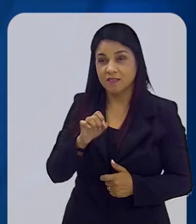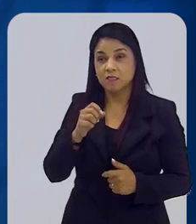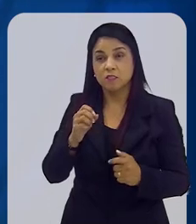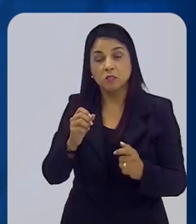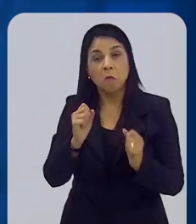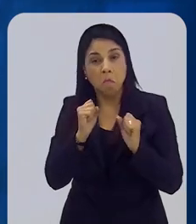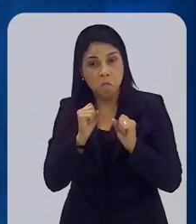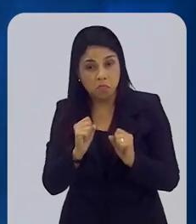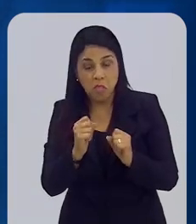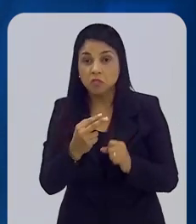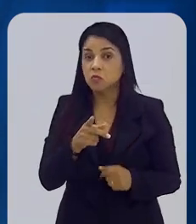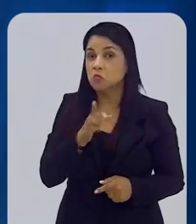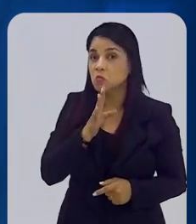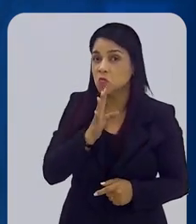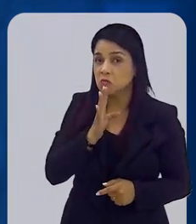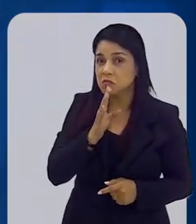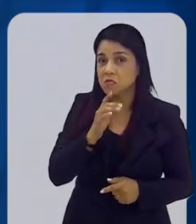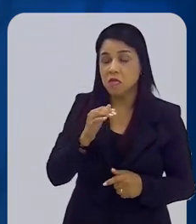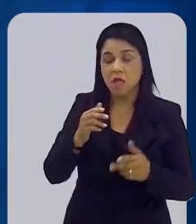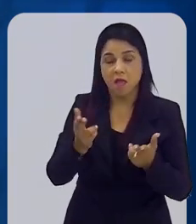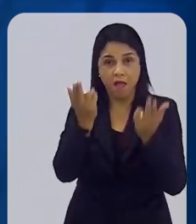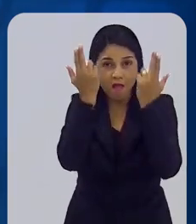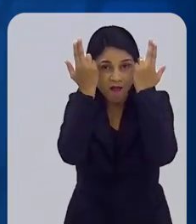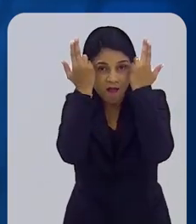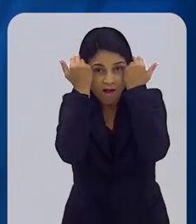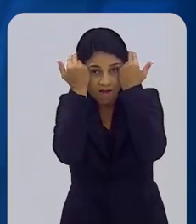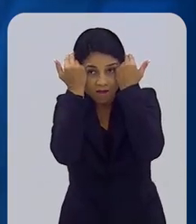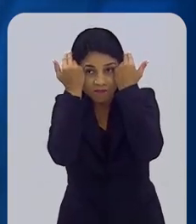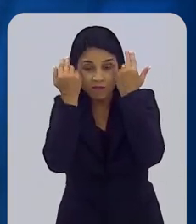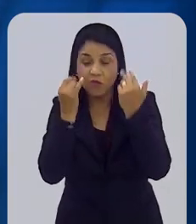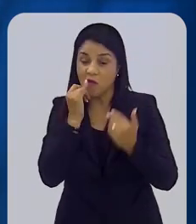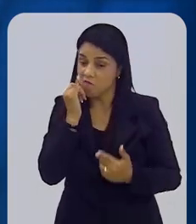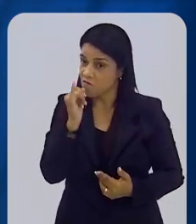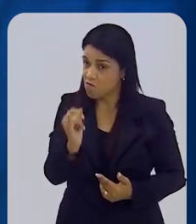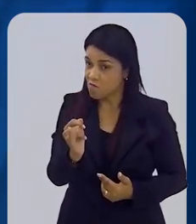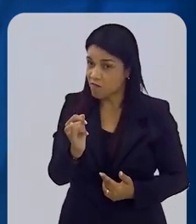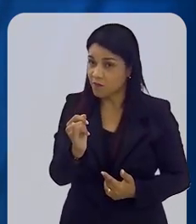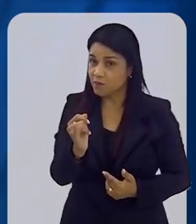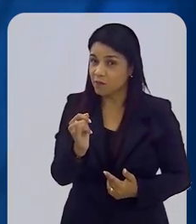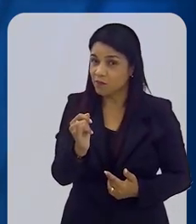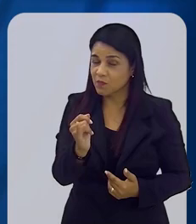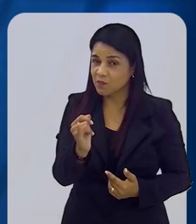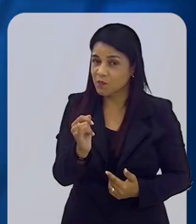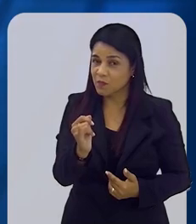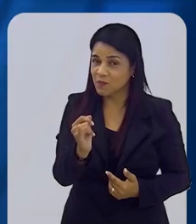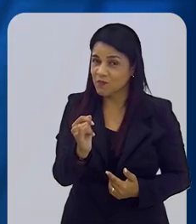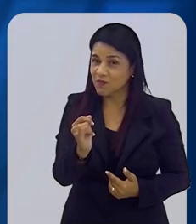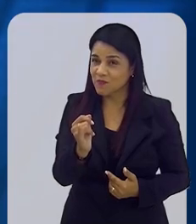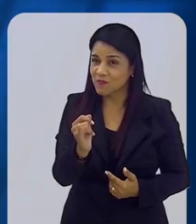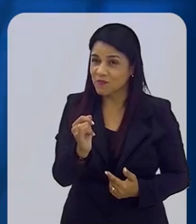eu pudesse conhecer a lebre, aí eu ia falar uma coisa, dizer pra ela.